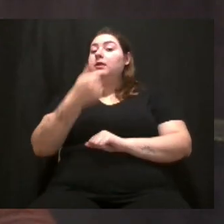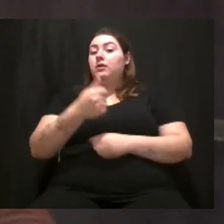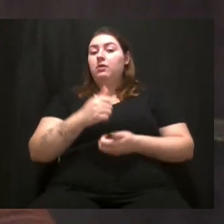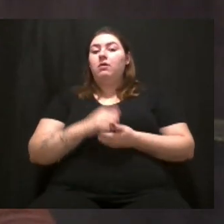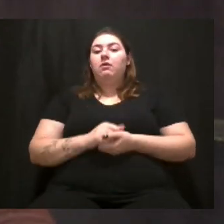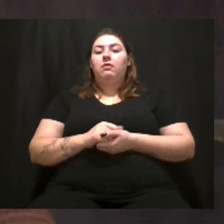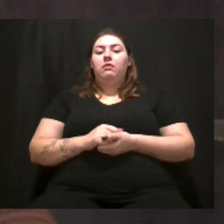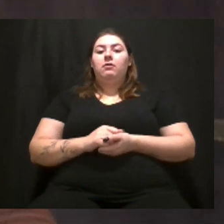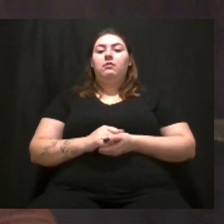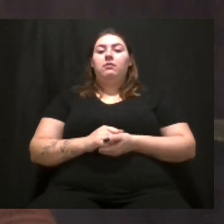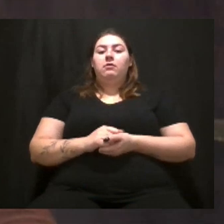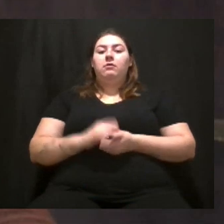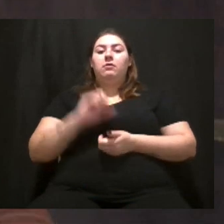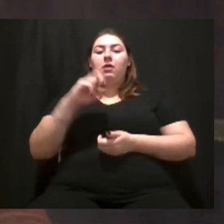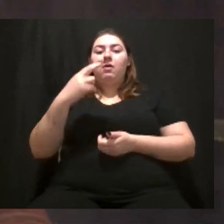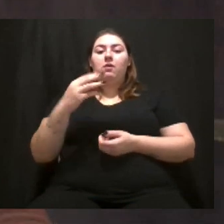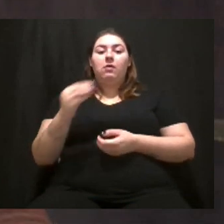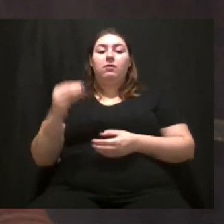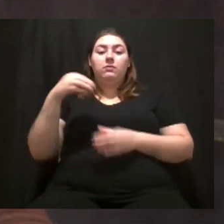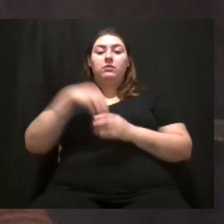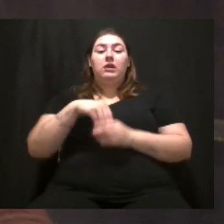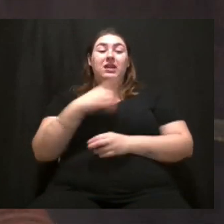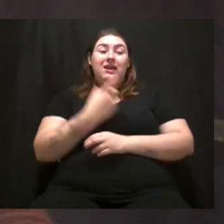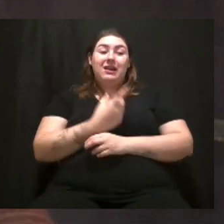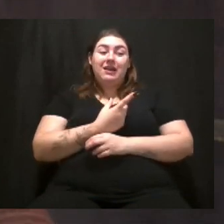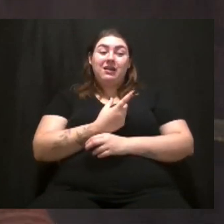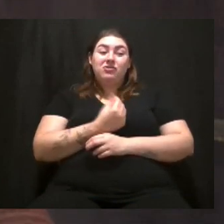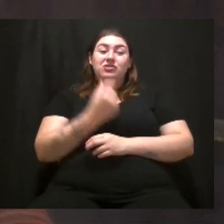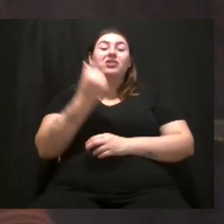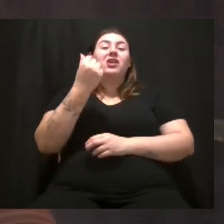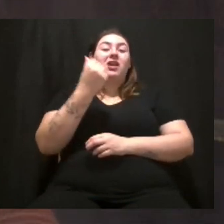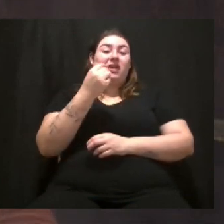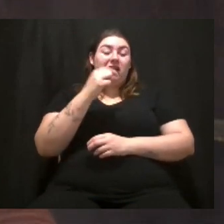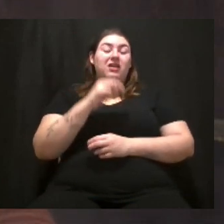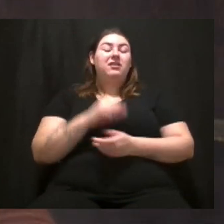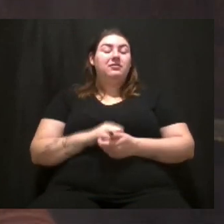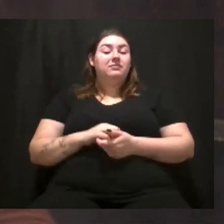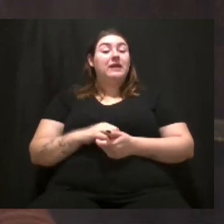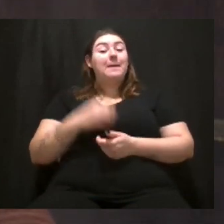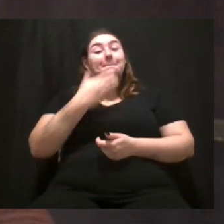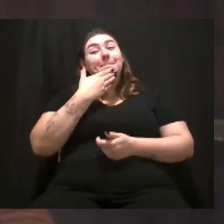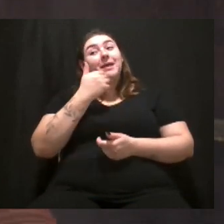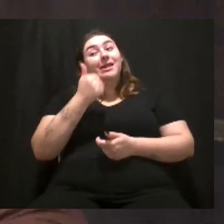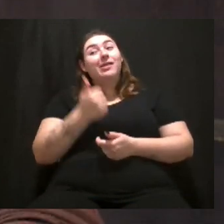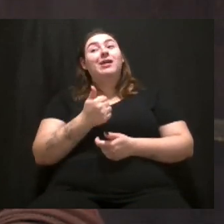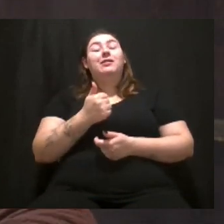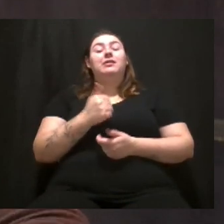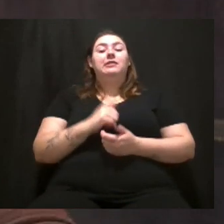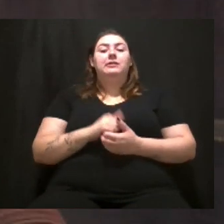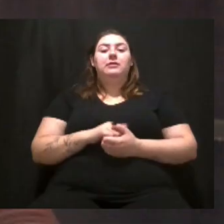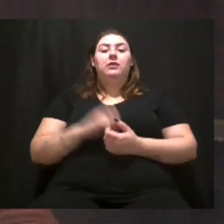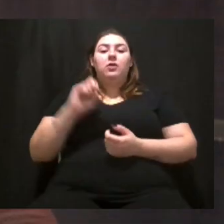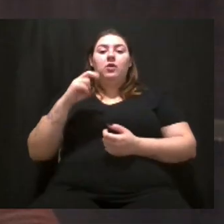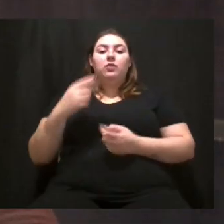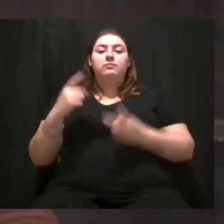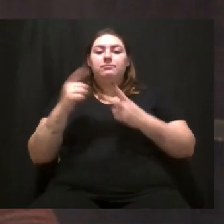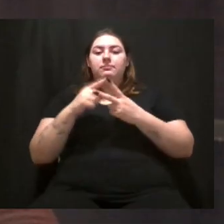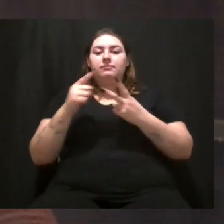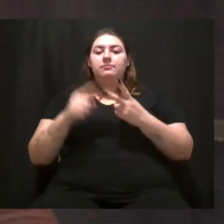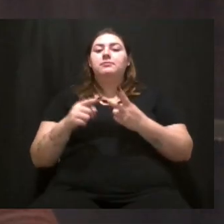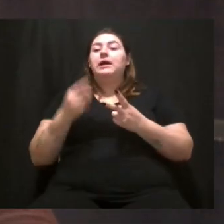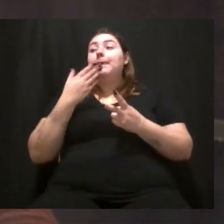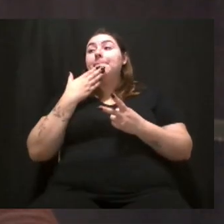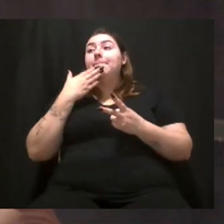das nossas finanças é aquela escola que se adapta. Ou eu tenho mais de um filho e aquela se adapta à nossa constituição